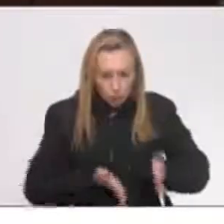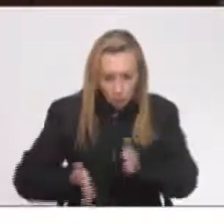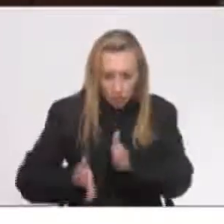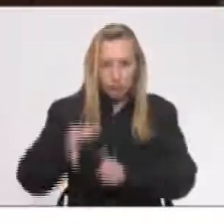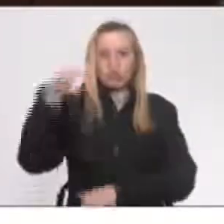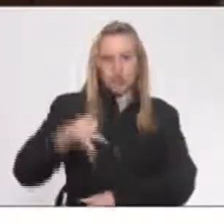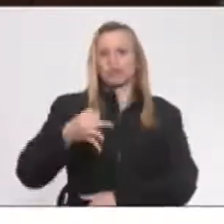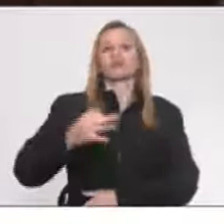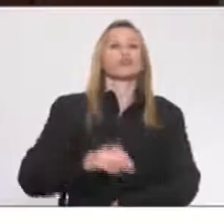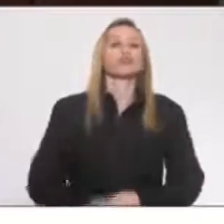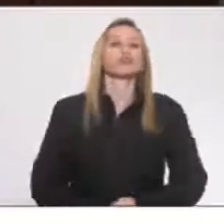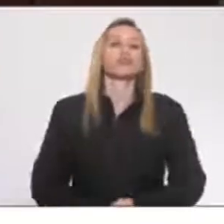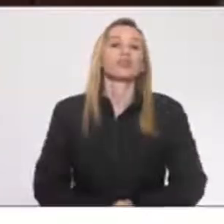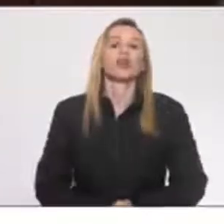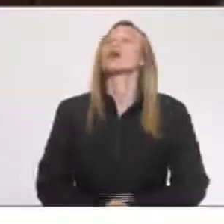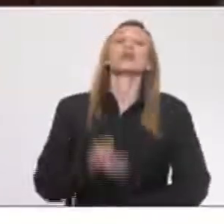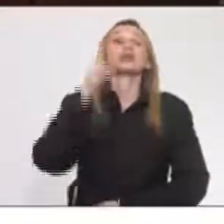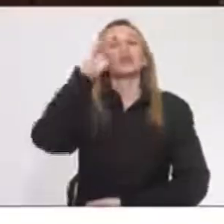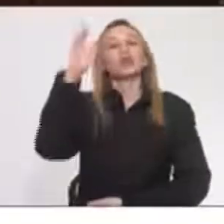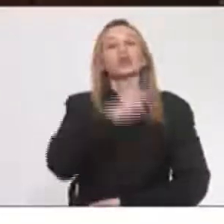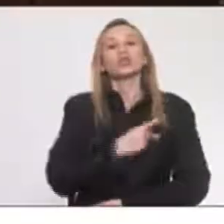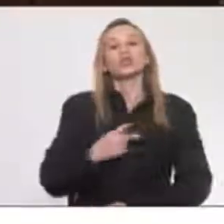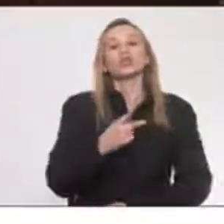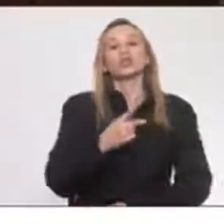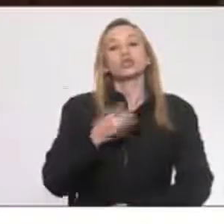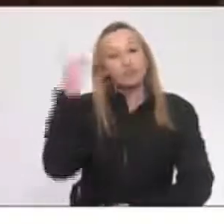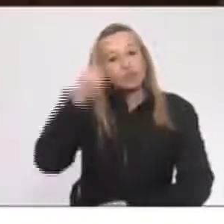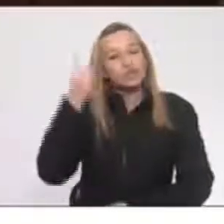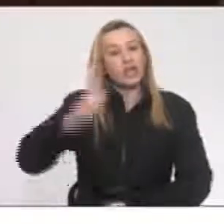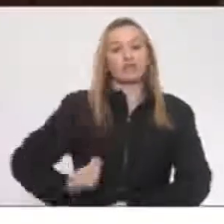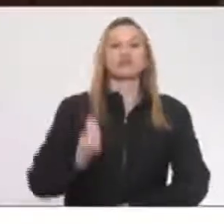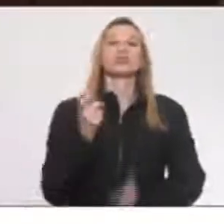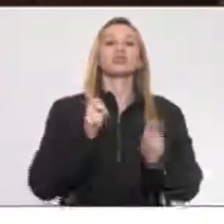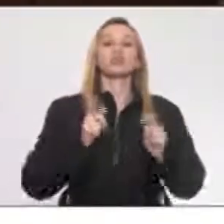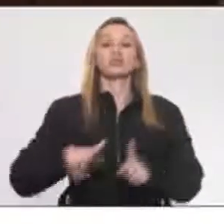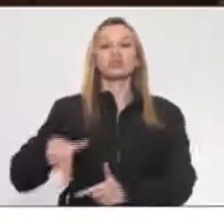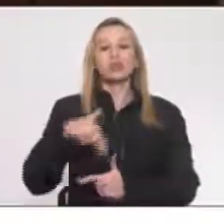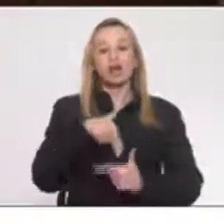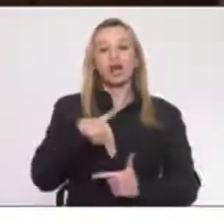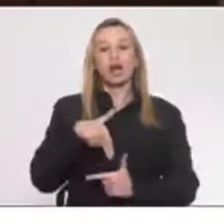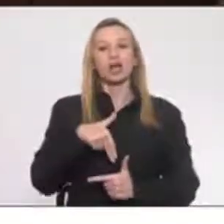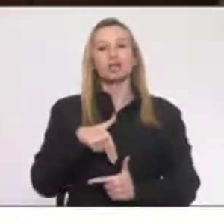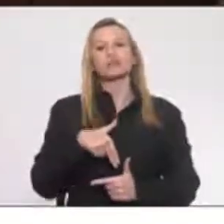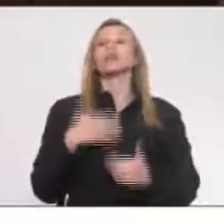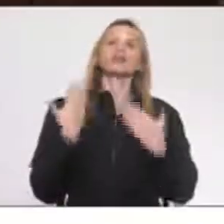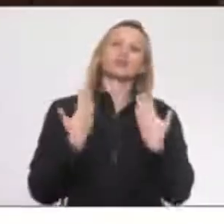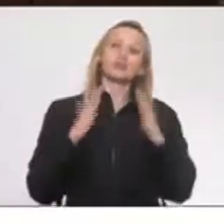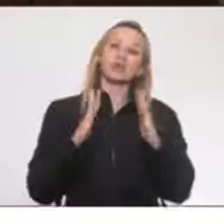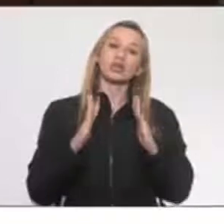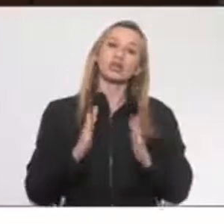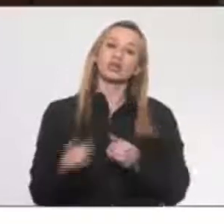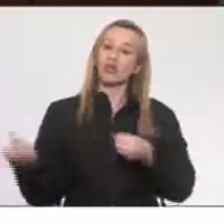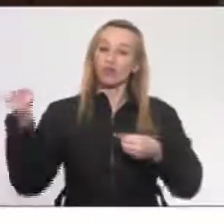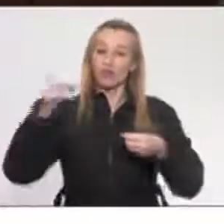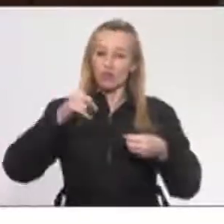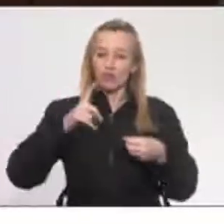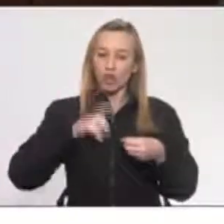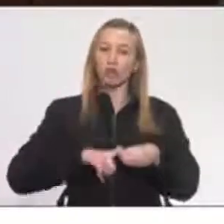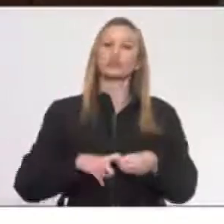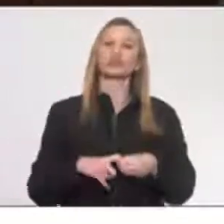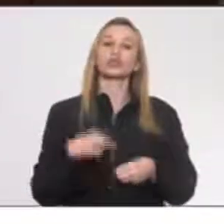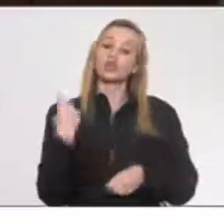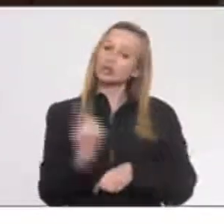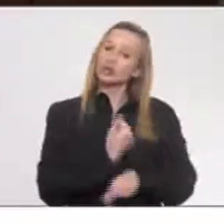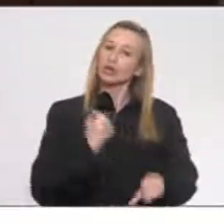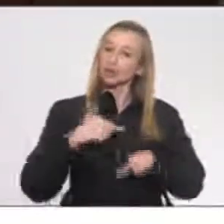certo. Senhores deputados, o que me traz a essa tribuna, além de saudá-los por conta da retomada do